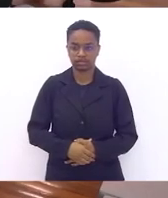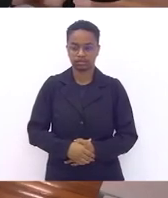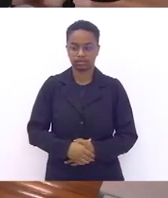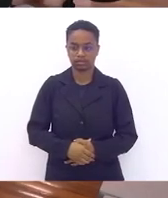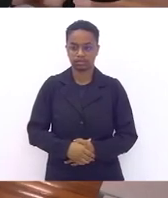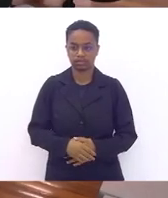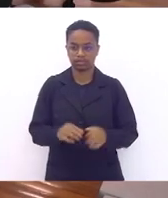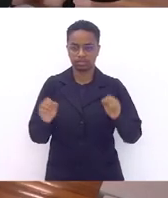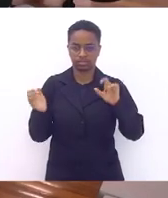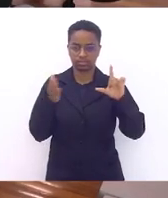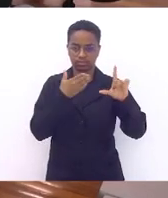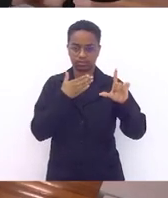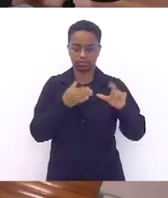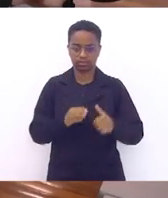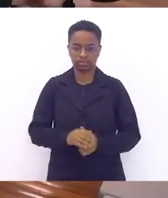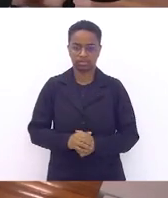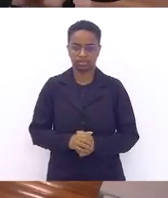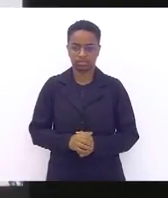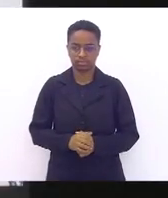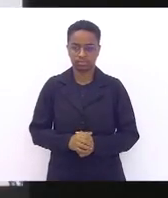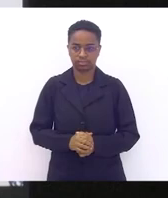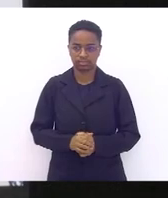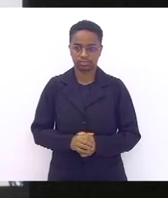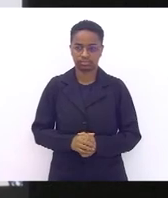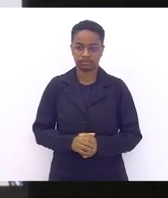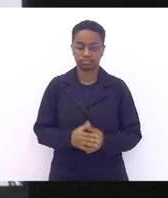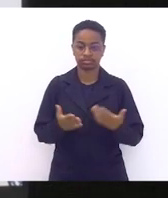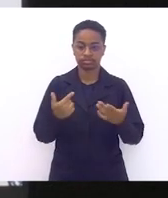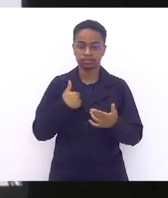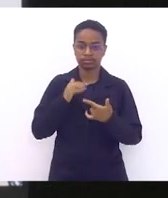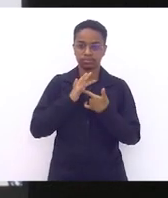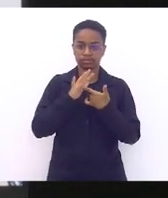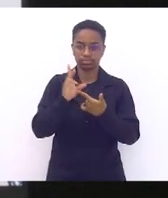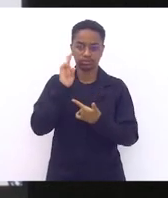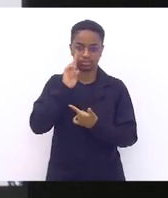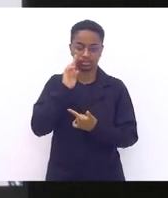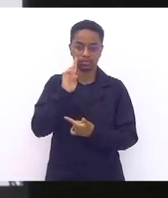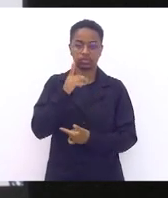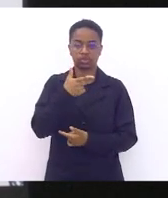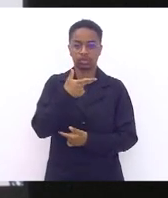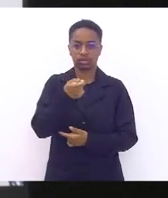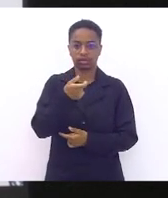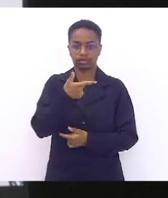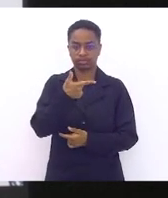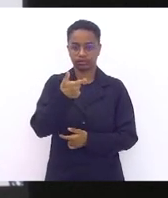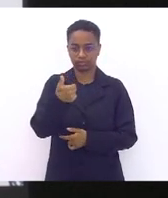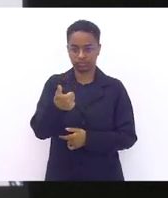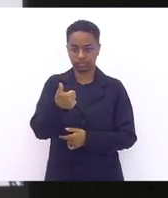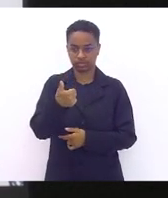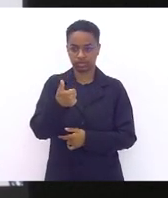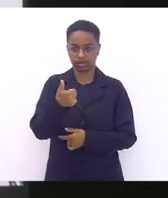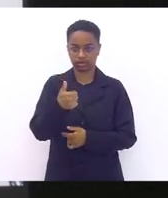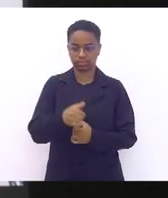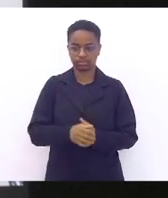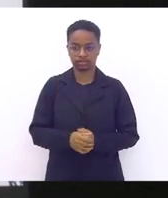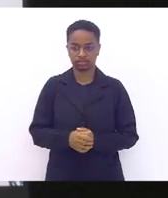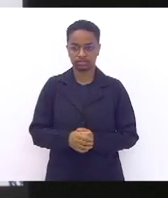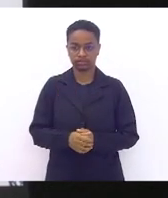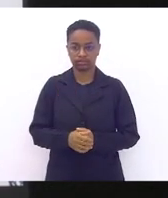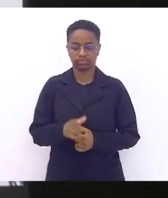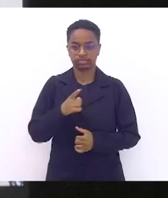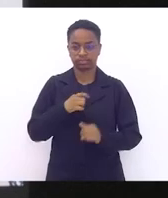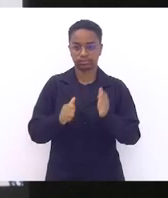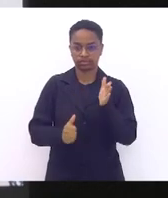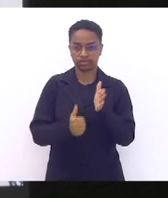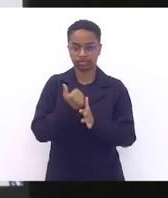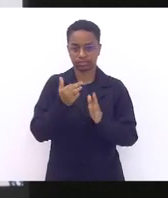Pode passar. Bom, é só um breve histórico. Né? Em 2021, nós fizemos aqui a primeira reunião.